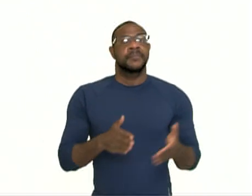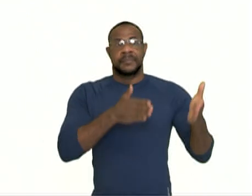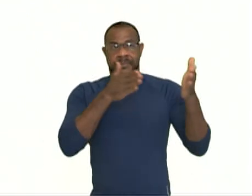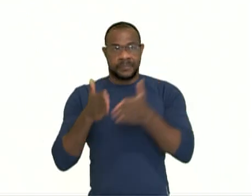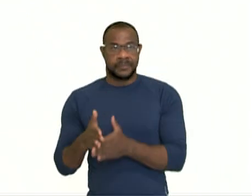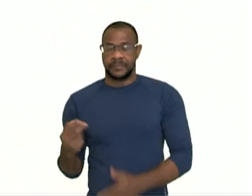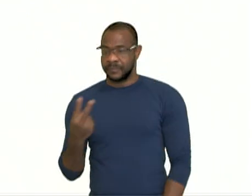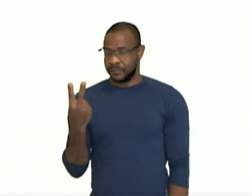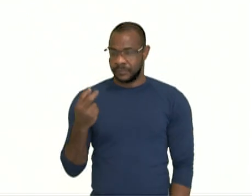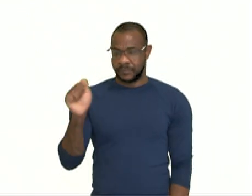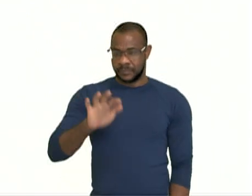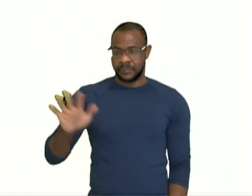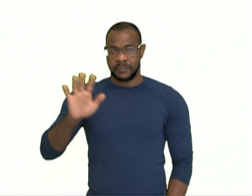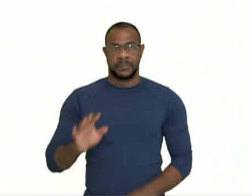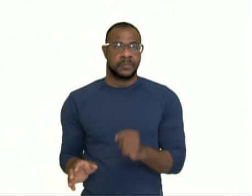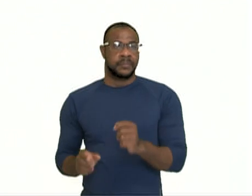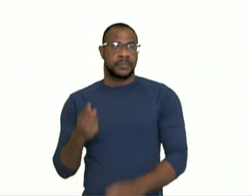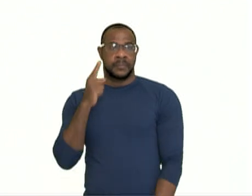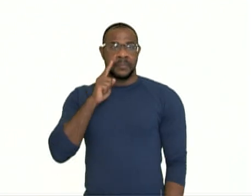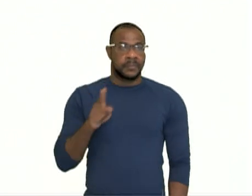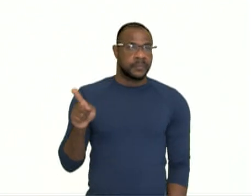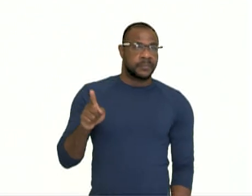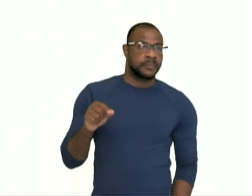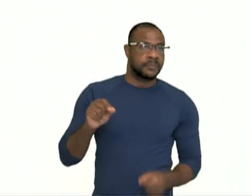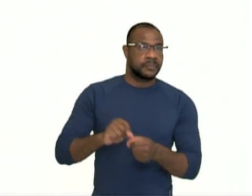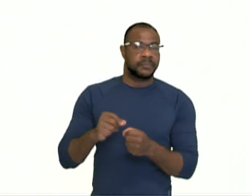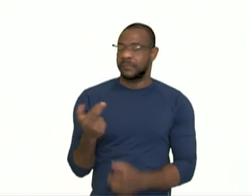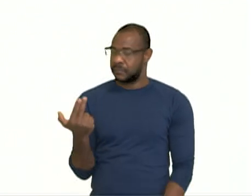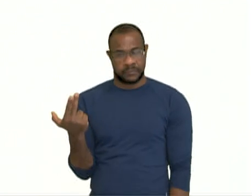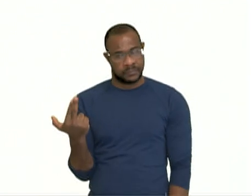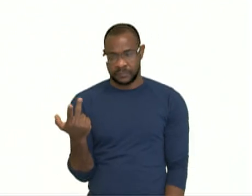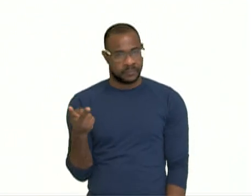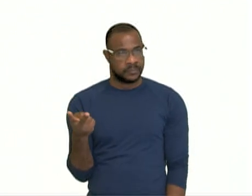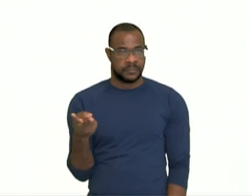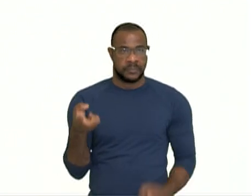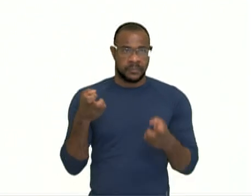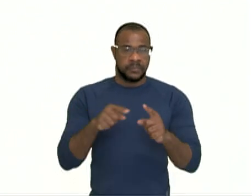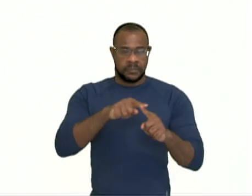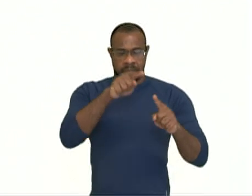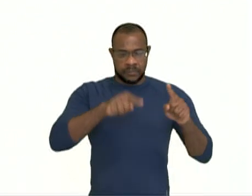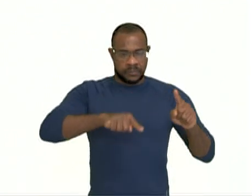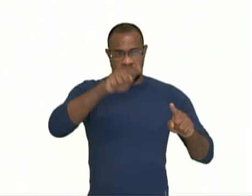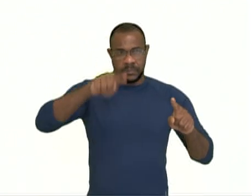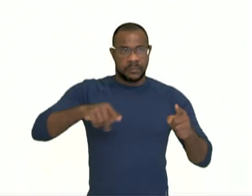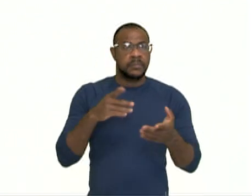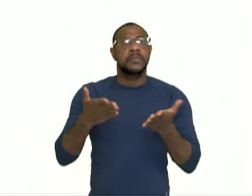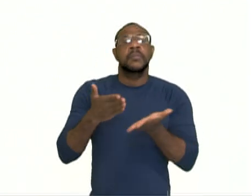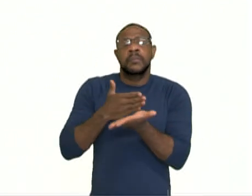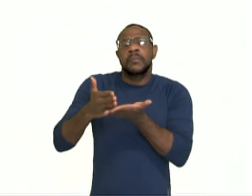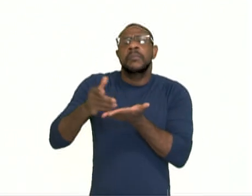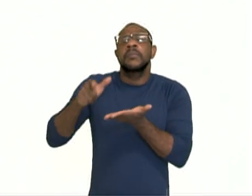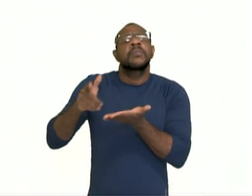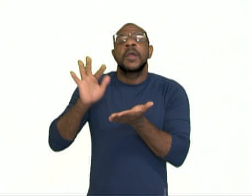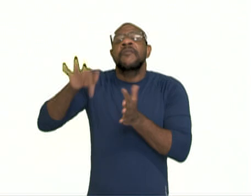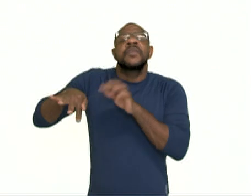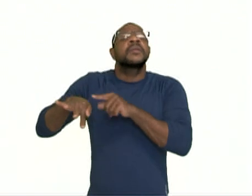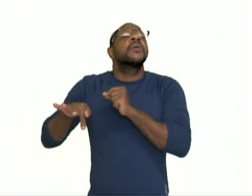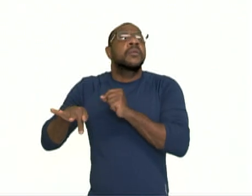Para a letra B, eu vou fazer a mesma coisa, vou observar o gráfico, aonde ele terminou o meu período,